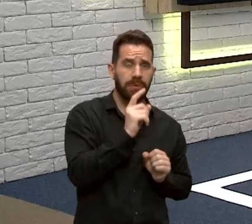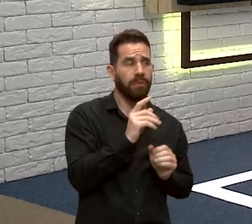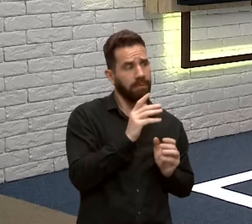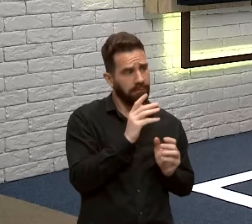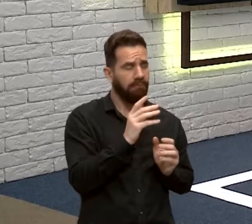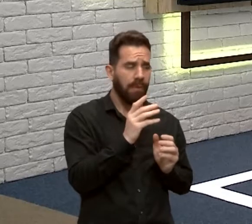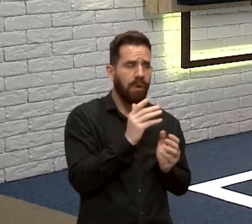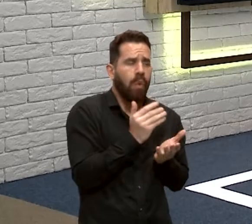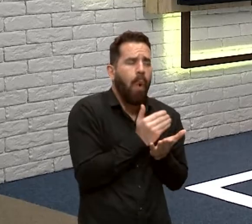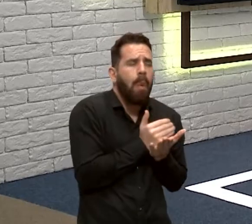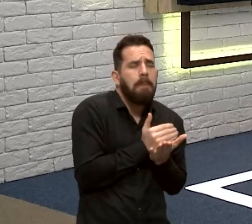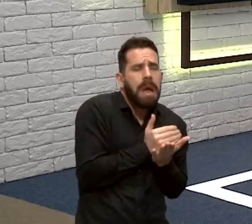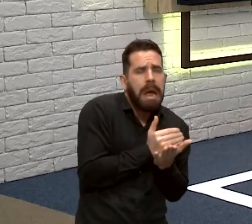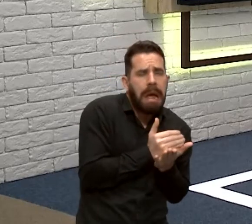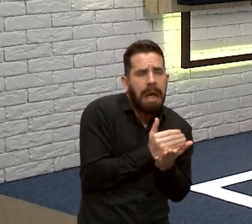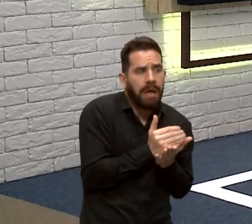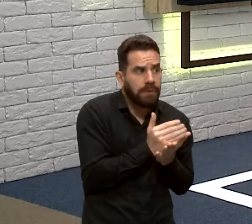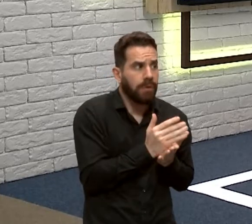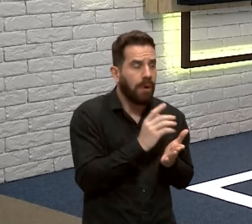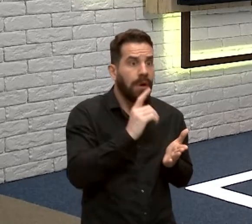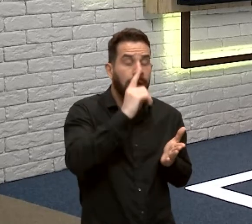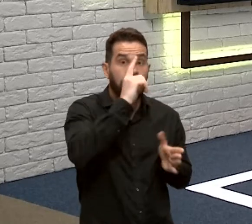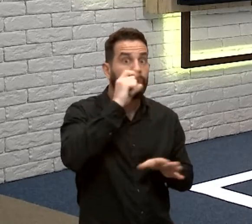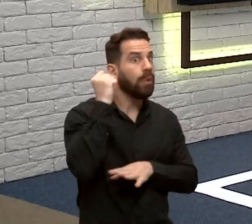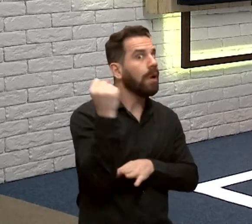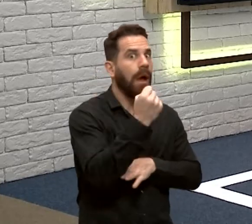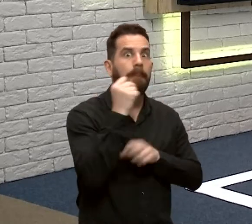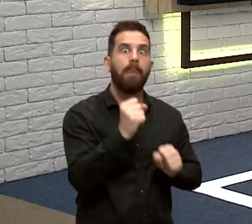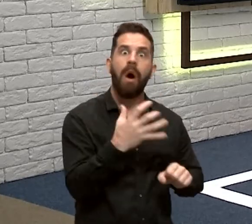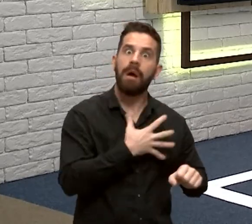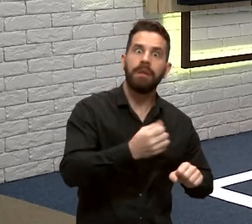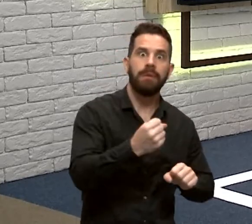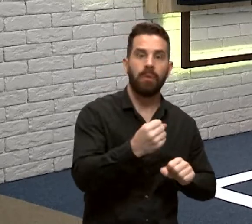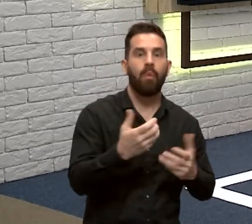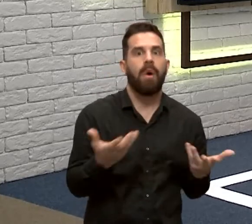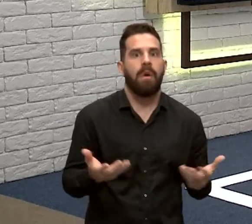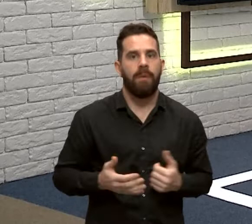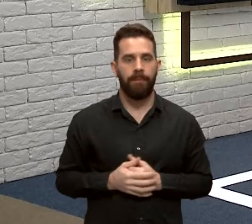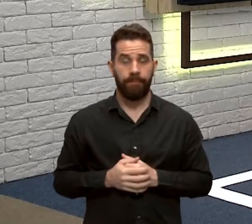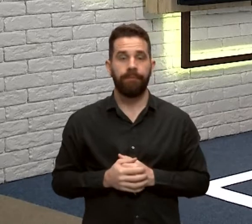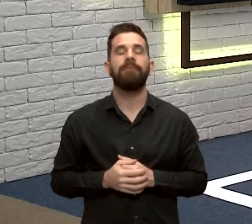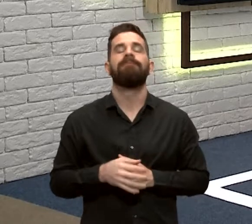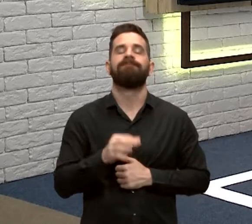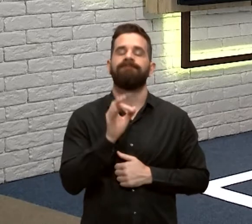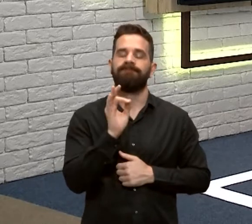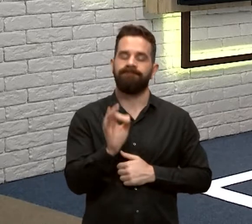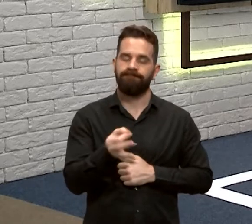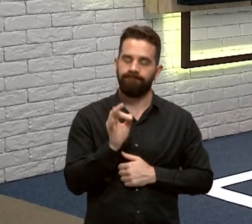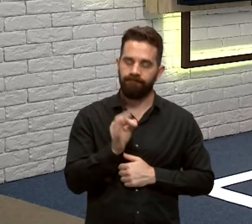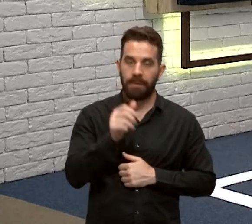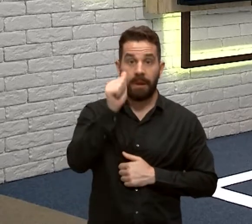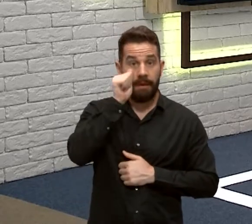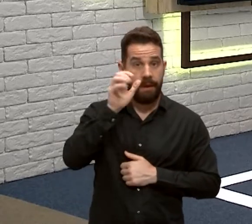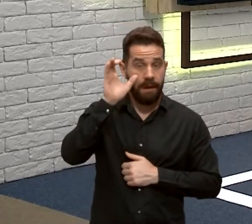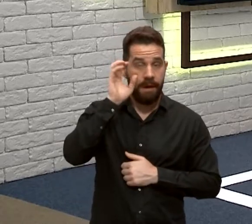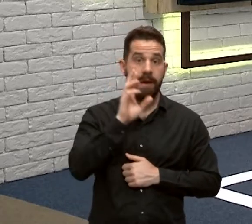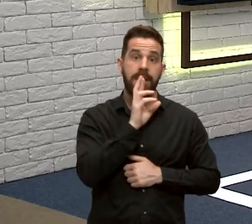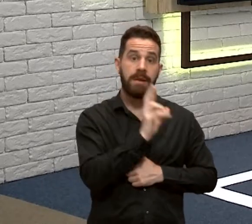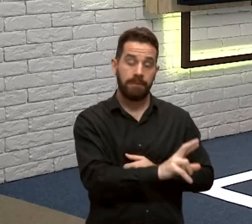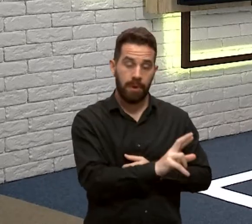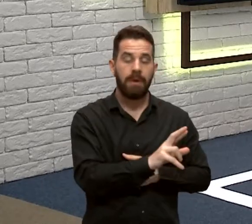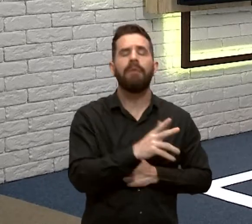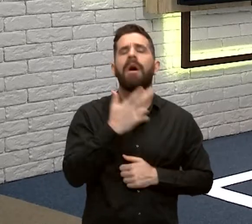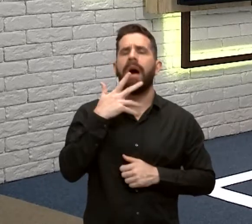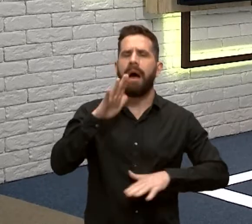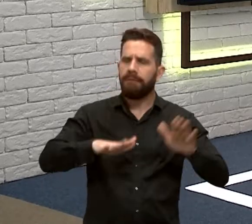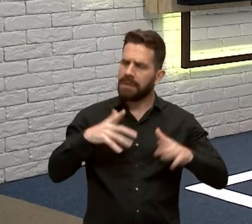ou médio, né, em risco de suicídio. E às vezes a gente quer ajudar, né? Às vezes a gente identifica esses fatores de risco e às